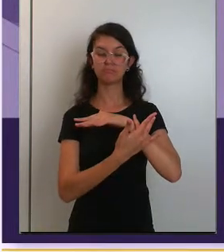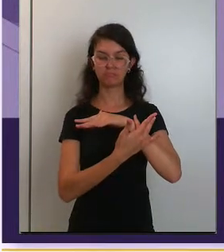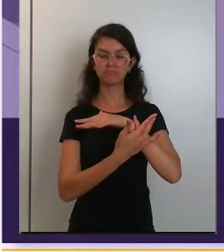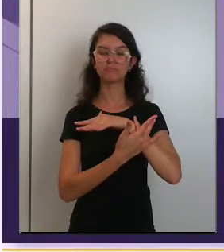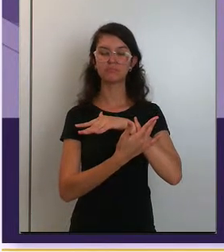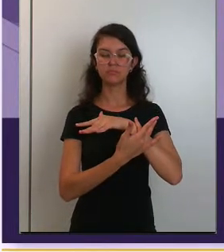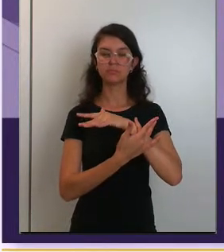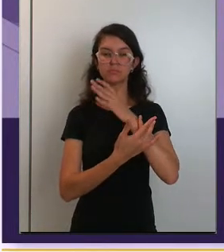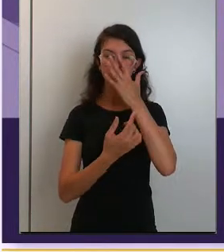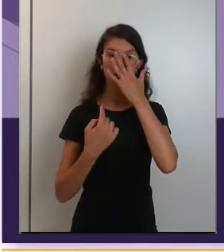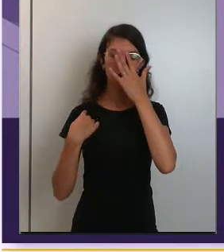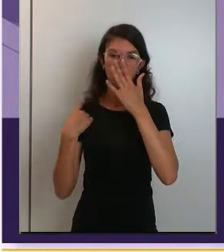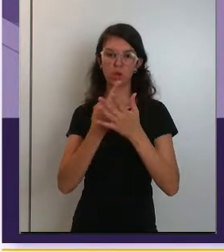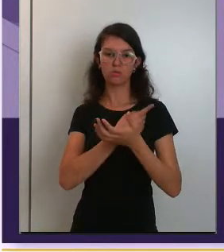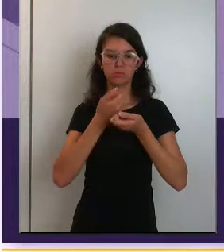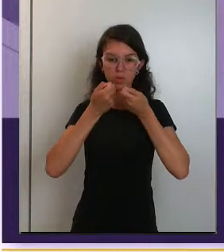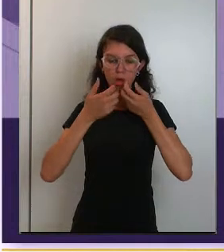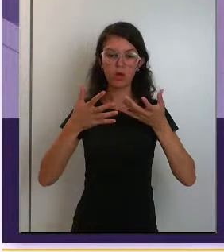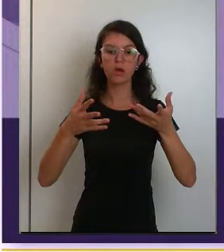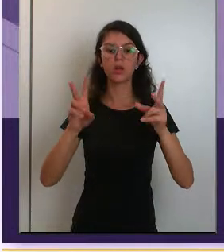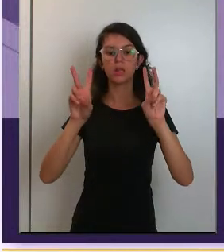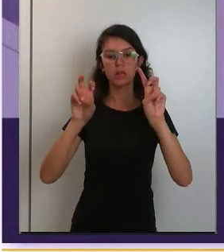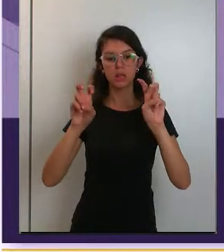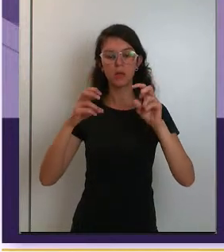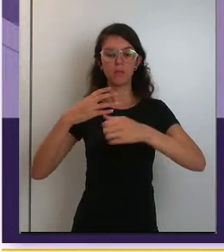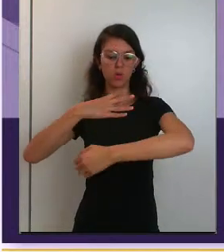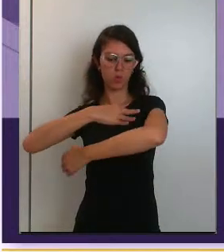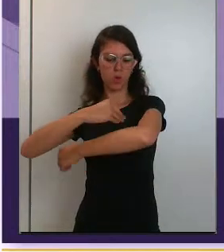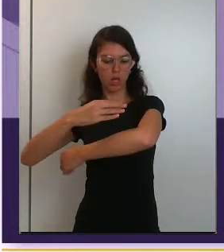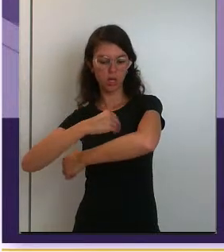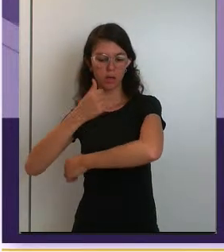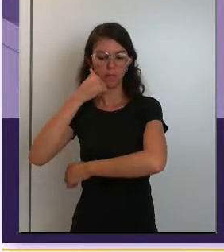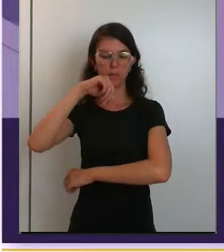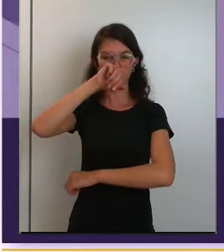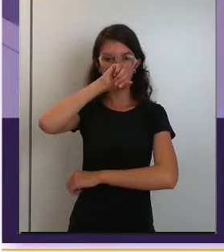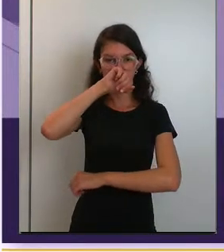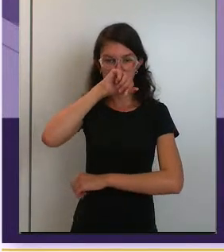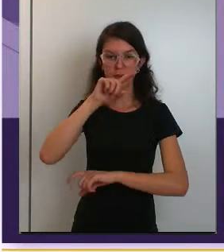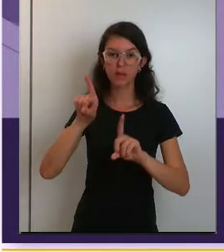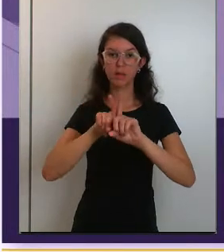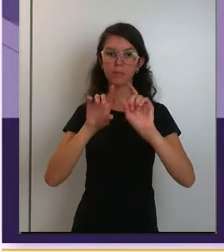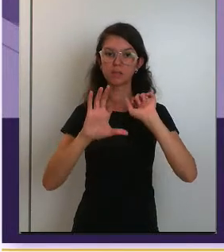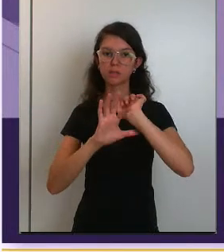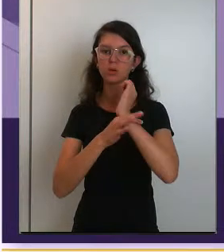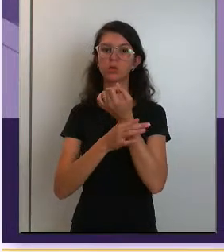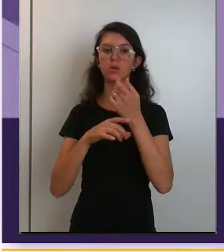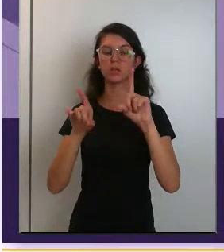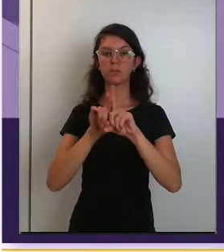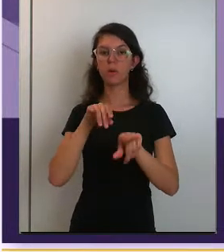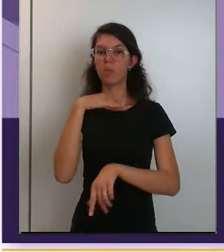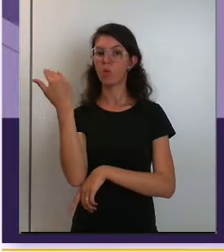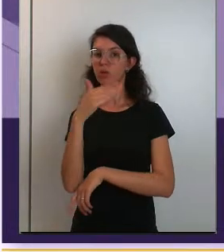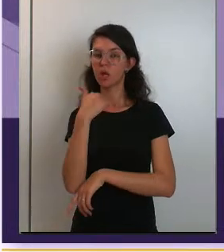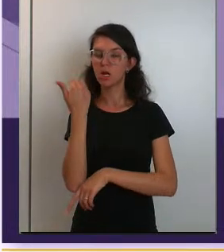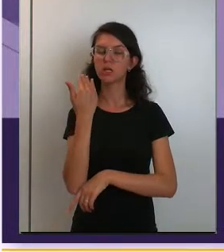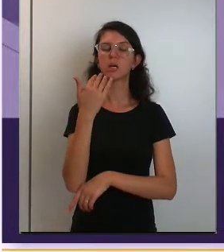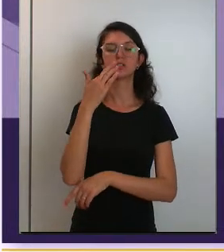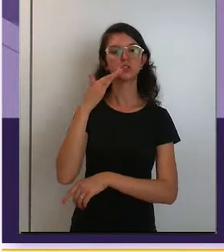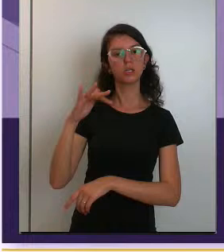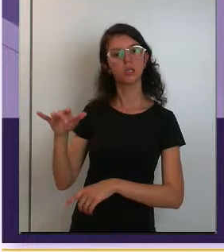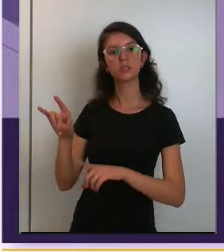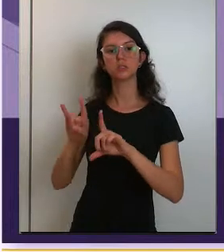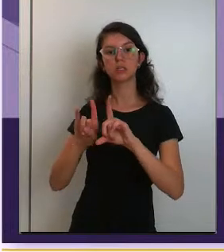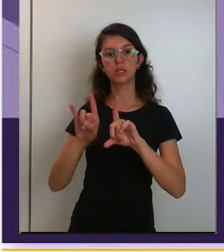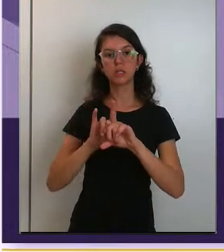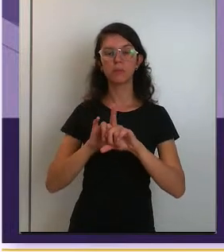sempre divulgando dados sobre aleitamento materno, proteção legal, aleitamento materno, mortalidade infantil, vacinação, ações de atenção